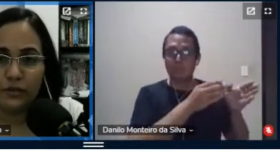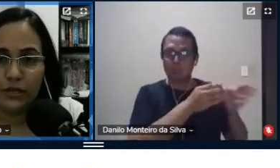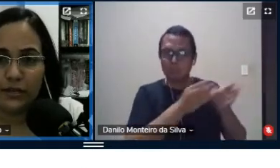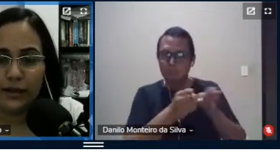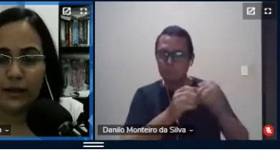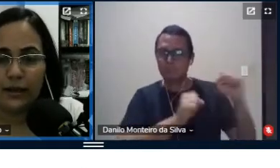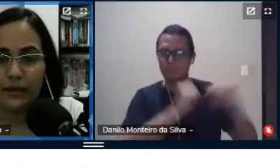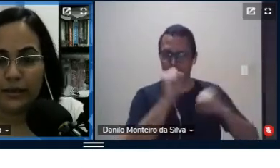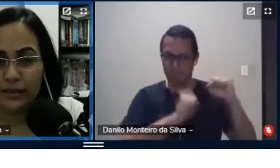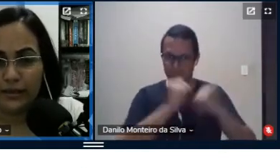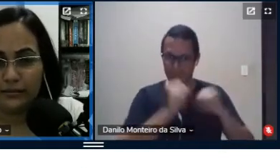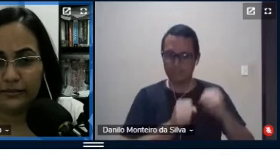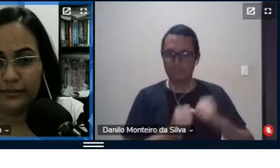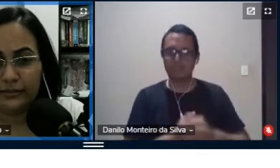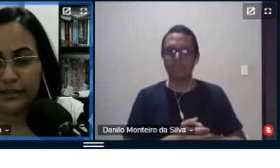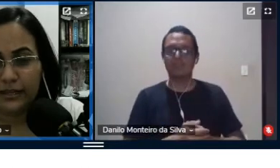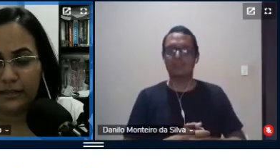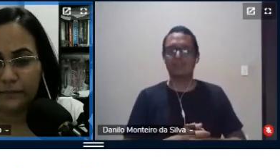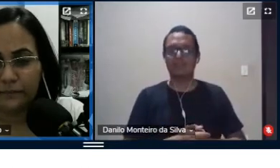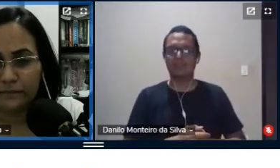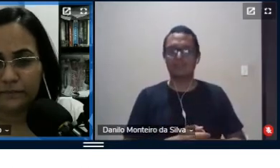consegue ver